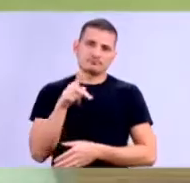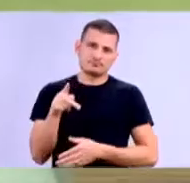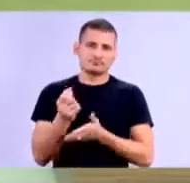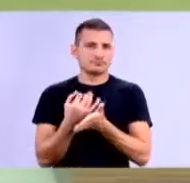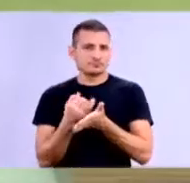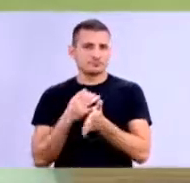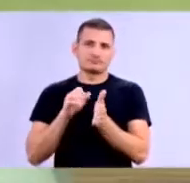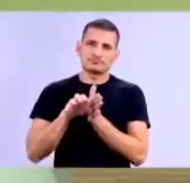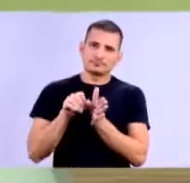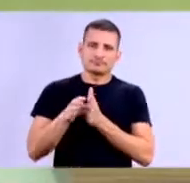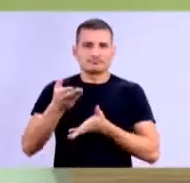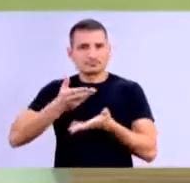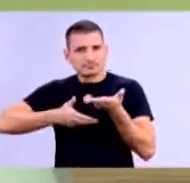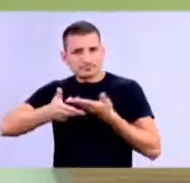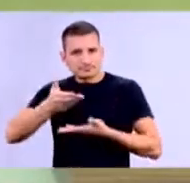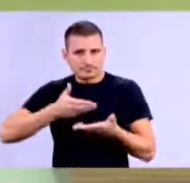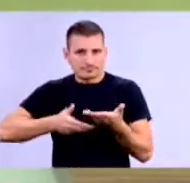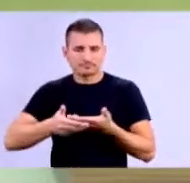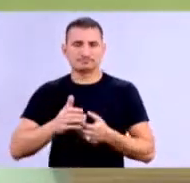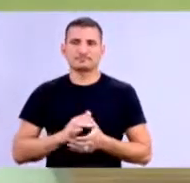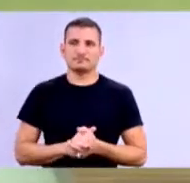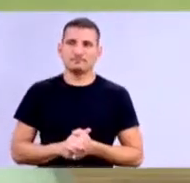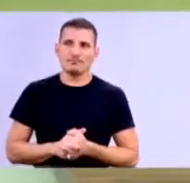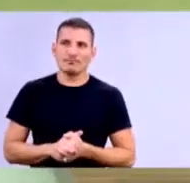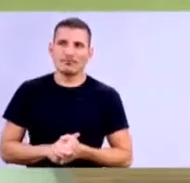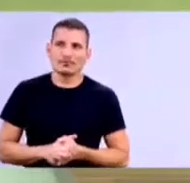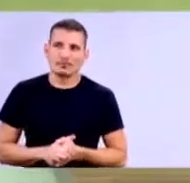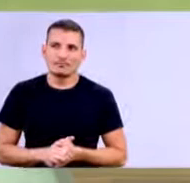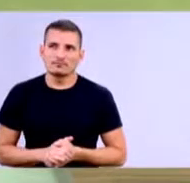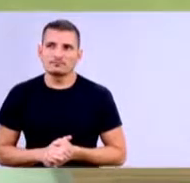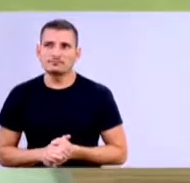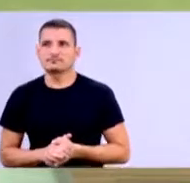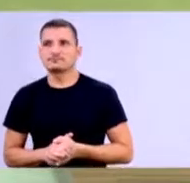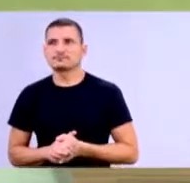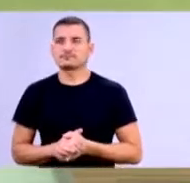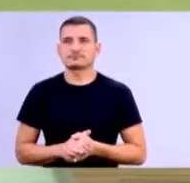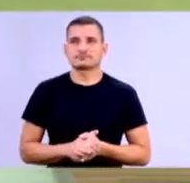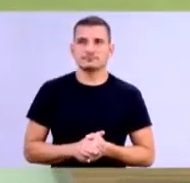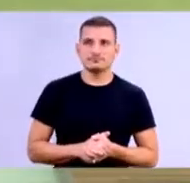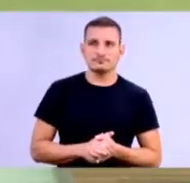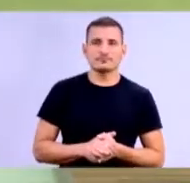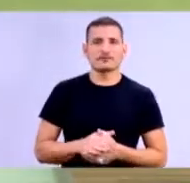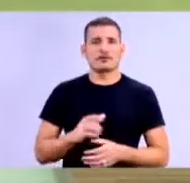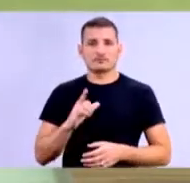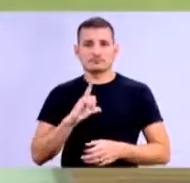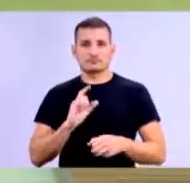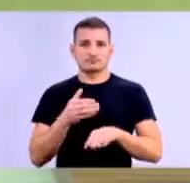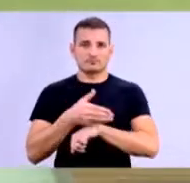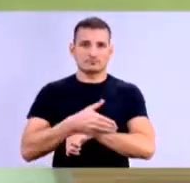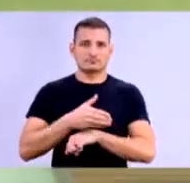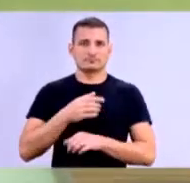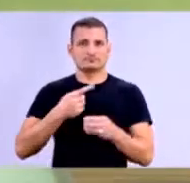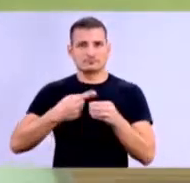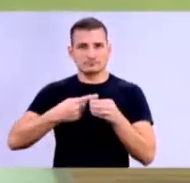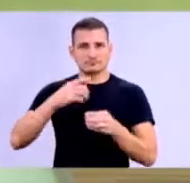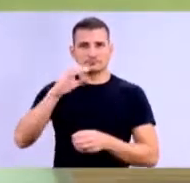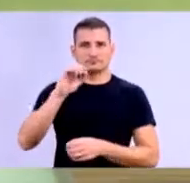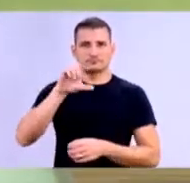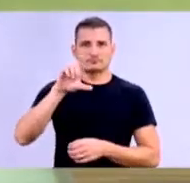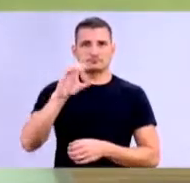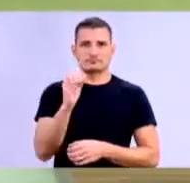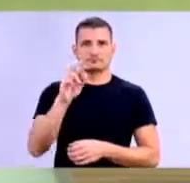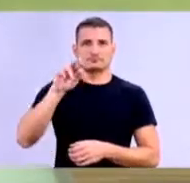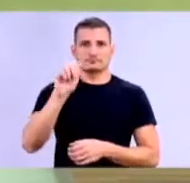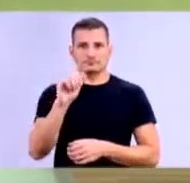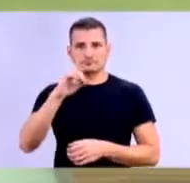estão praticando aí. A participação, né, aqui de Colorado, Certo. né, do IFAC. A